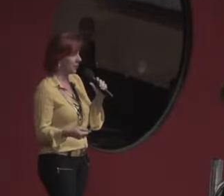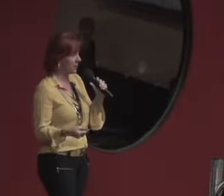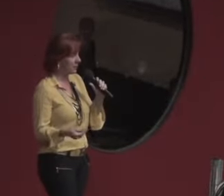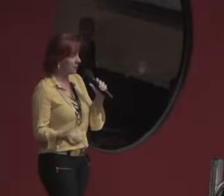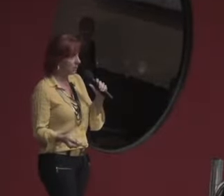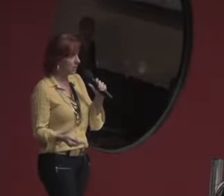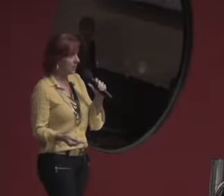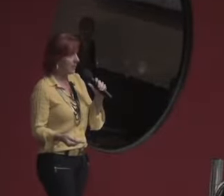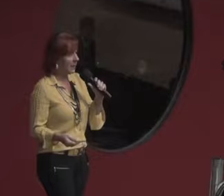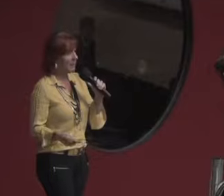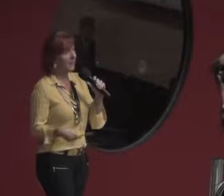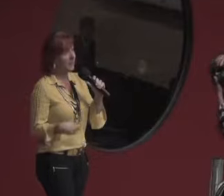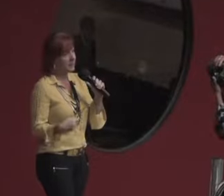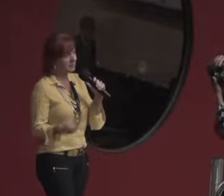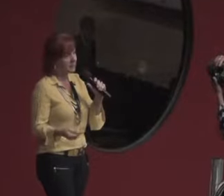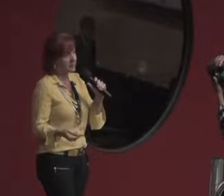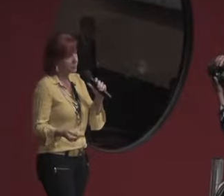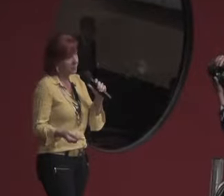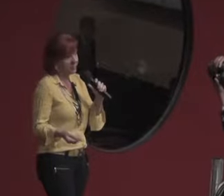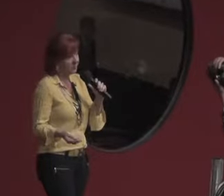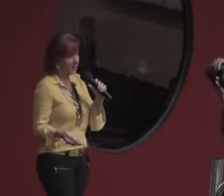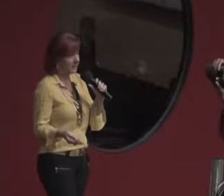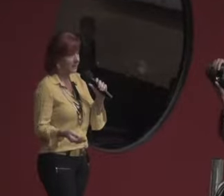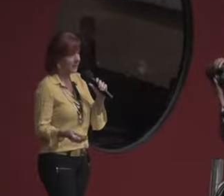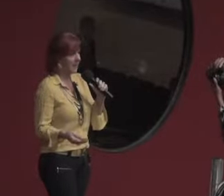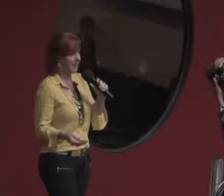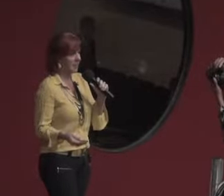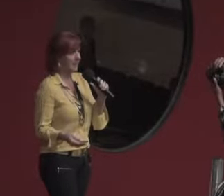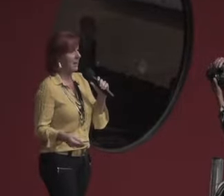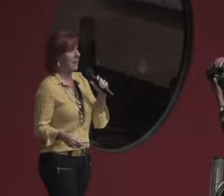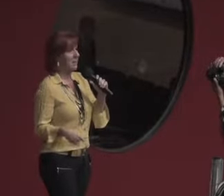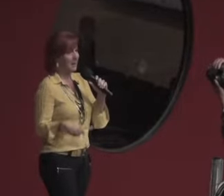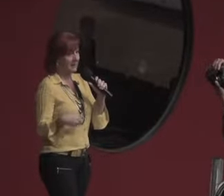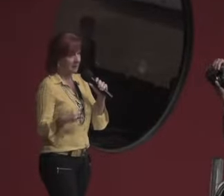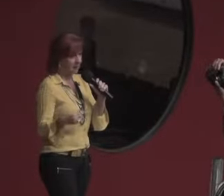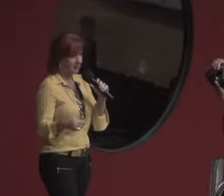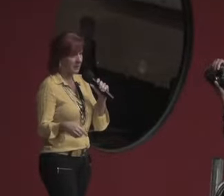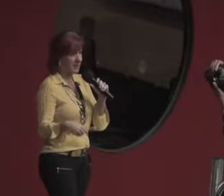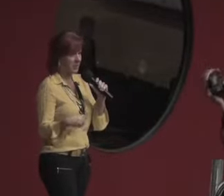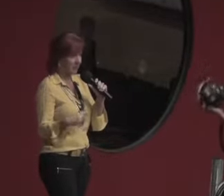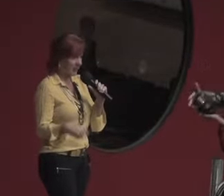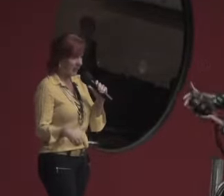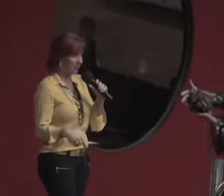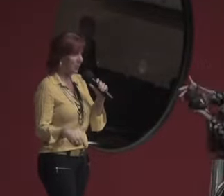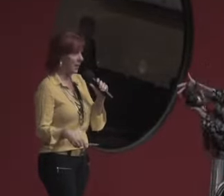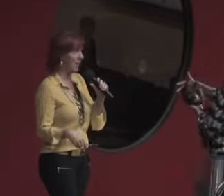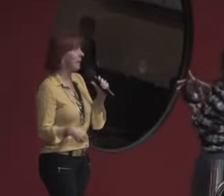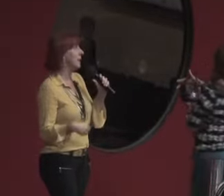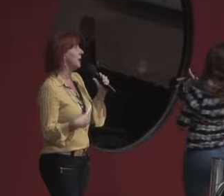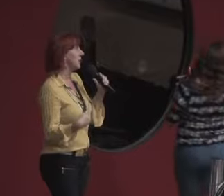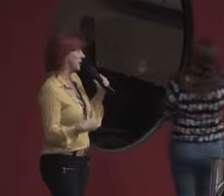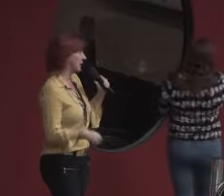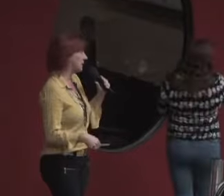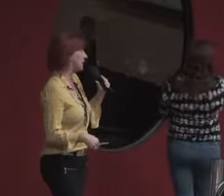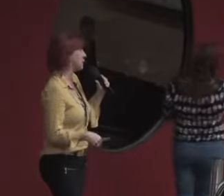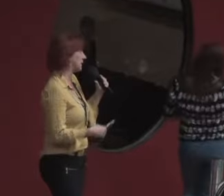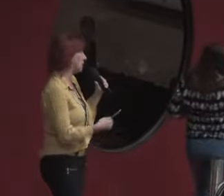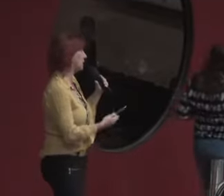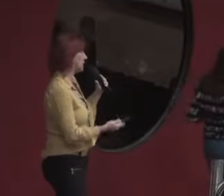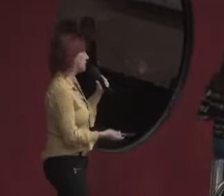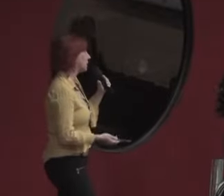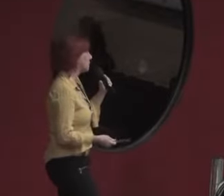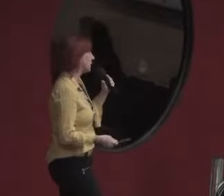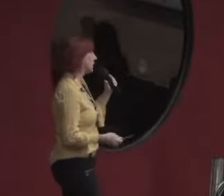não é profissional de saúde e ela precisa de ajuda para cuidar do paciente. Mas isso é uma coisa que a gente vai ter que mudar e vai ter que